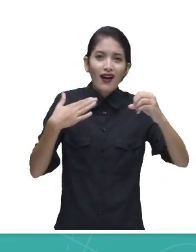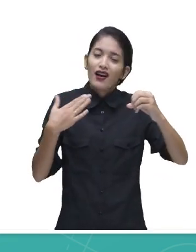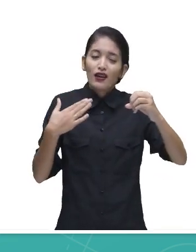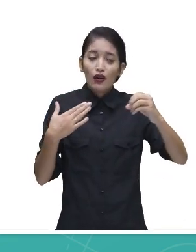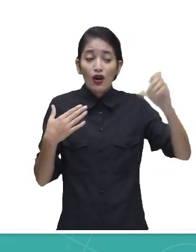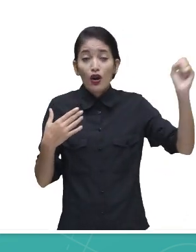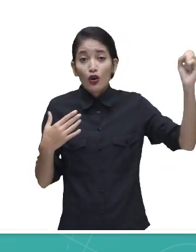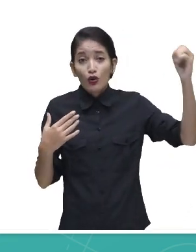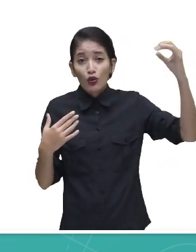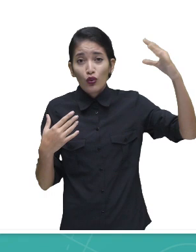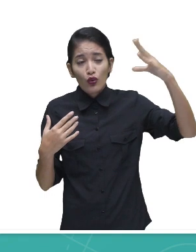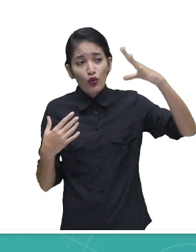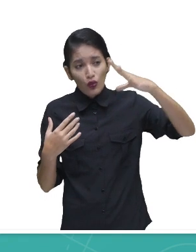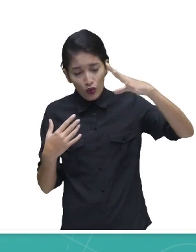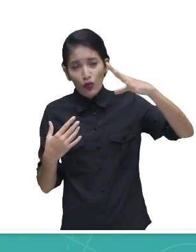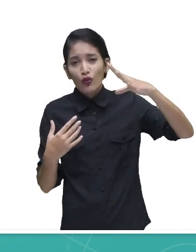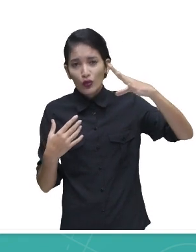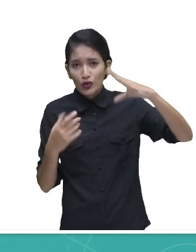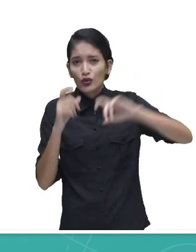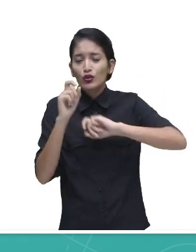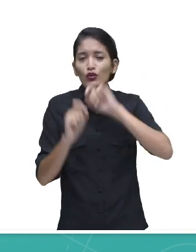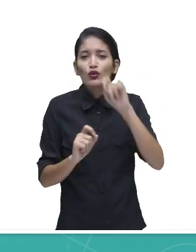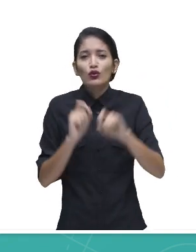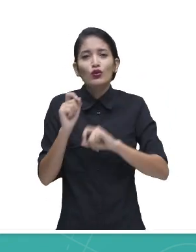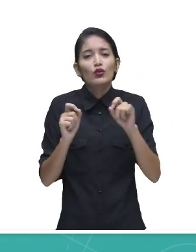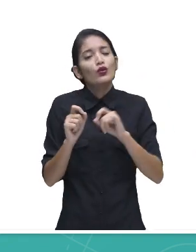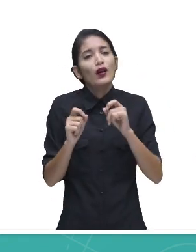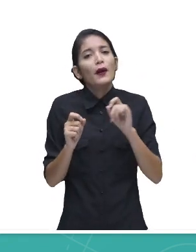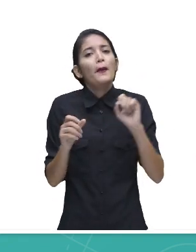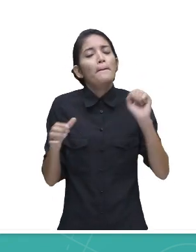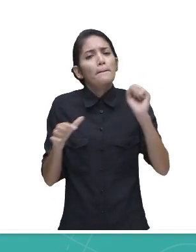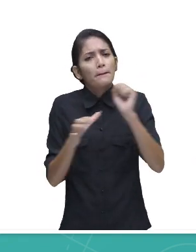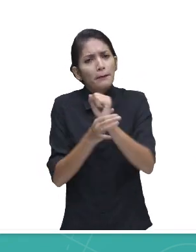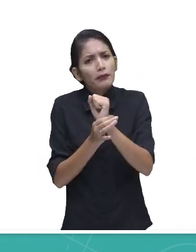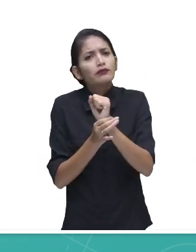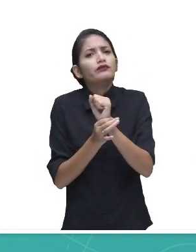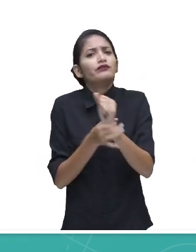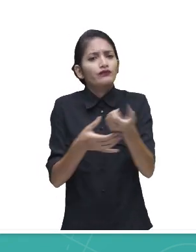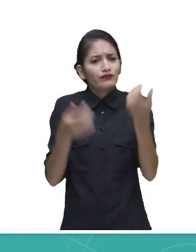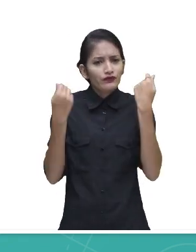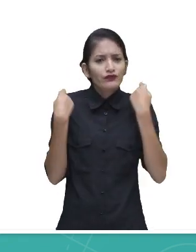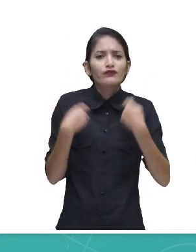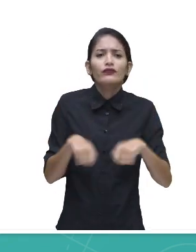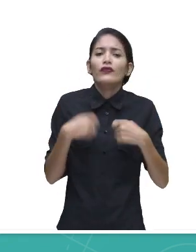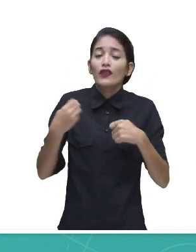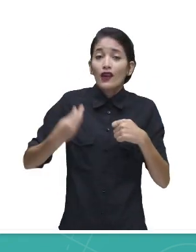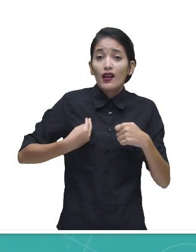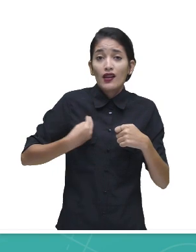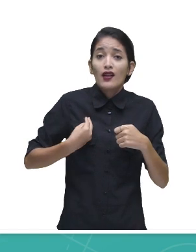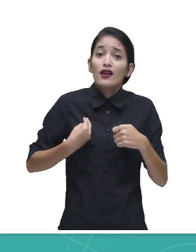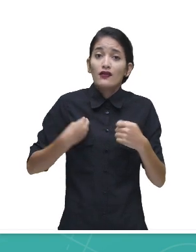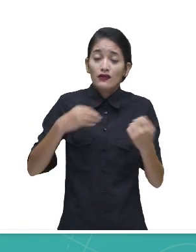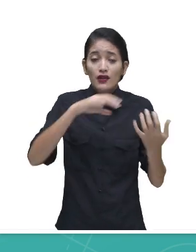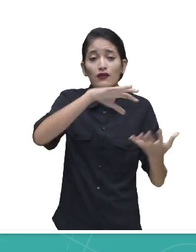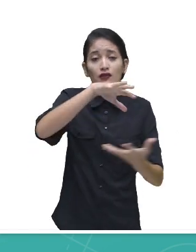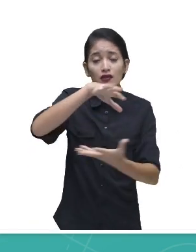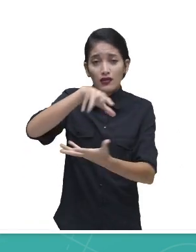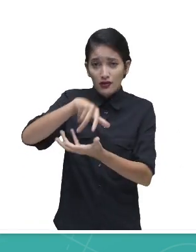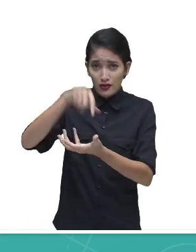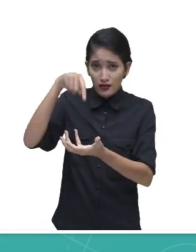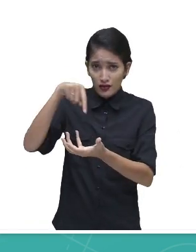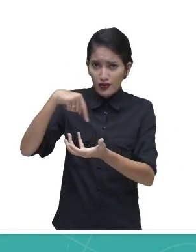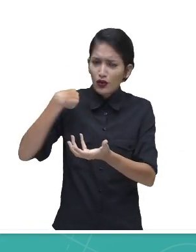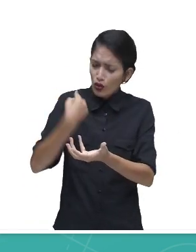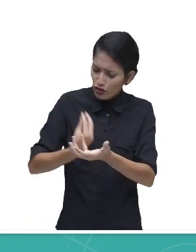Sol tem que assegurou as condições necessárias de vida para o planeta Terra.